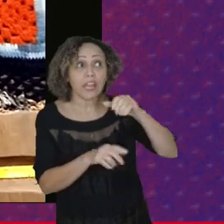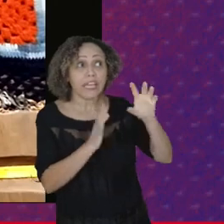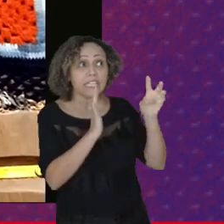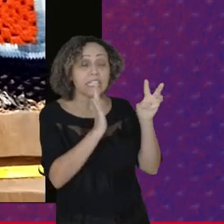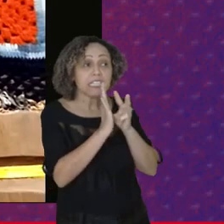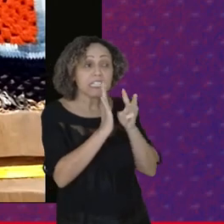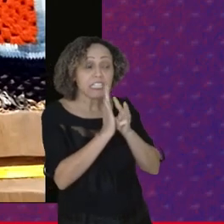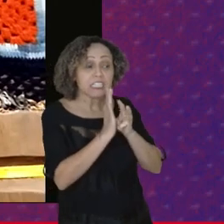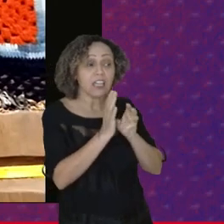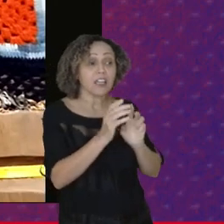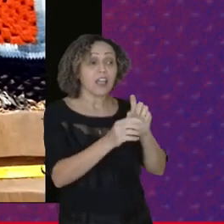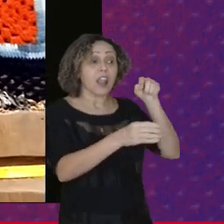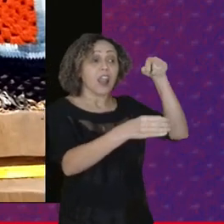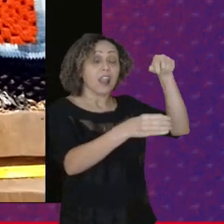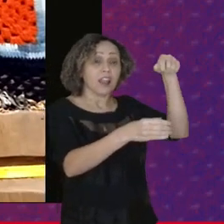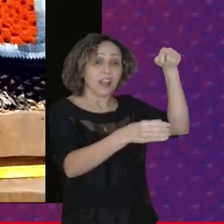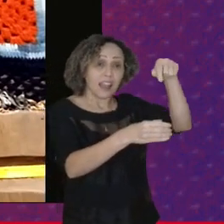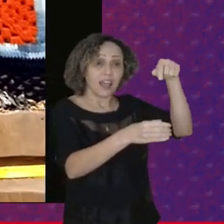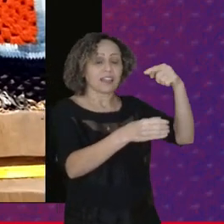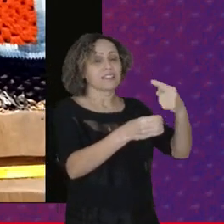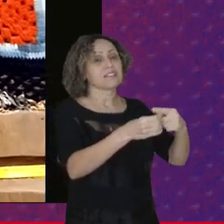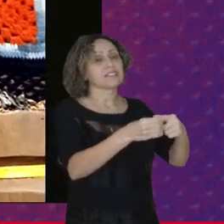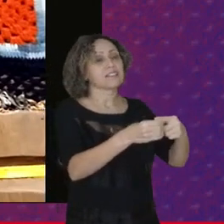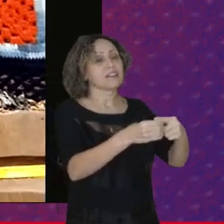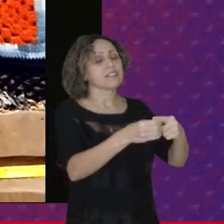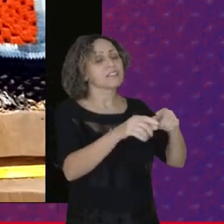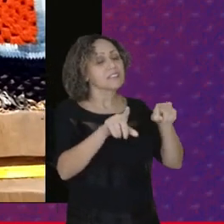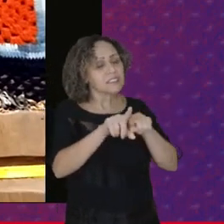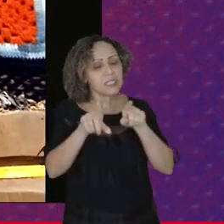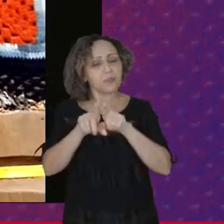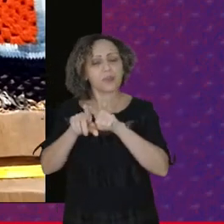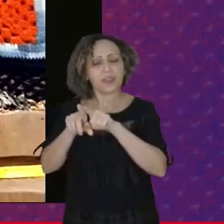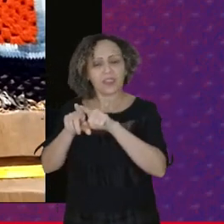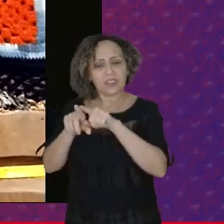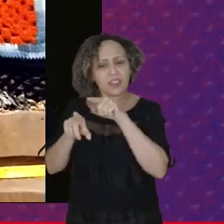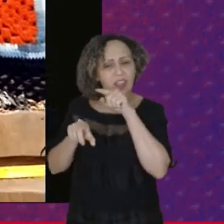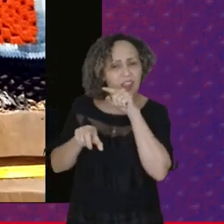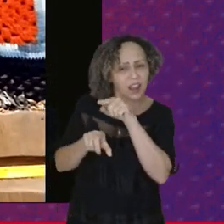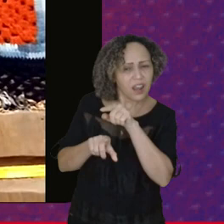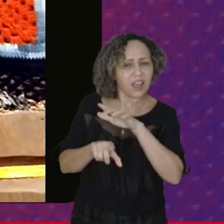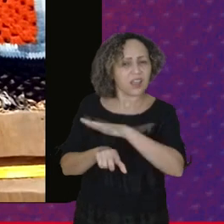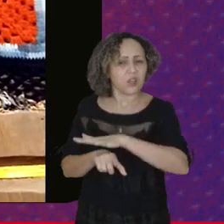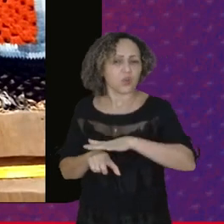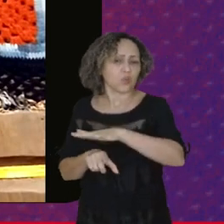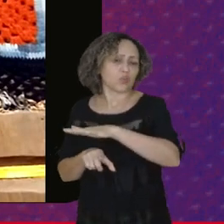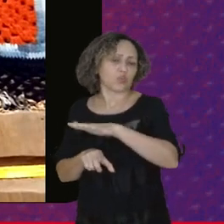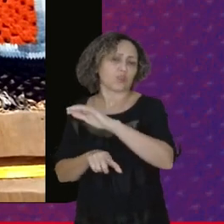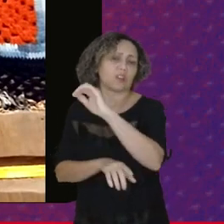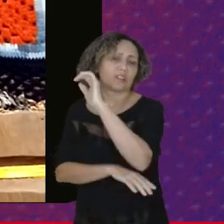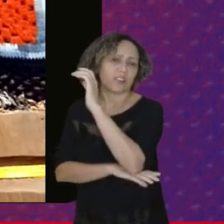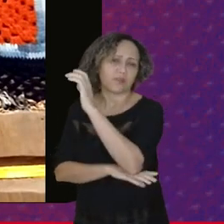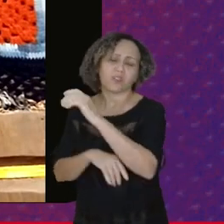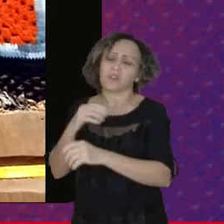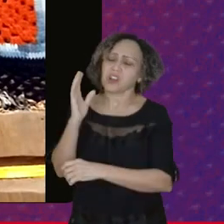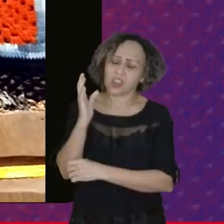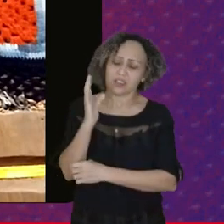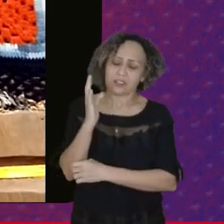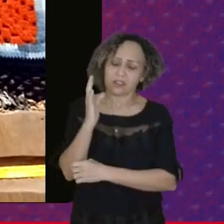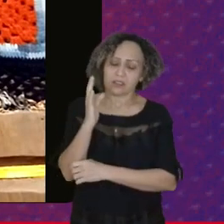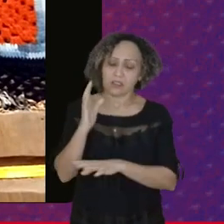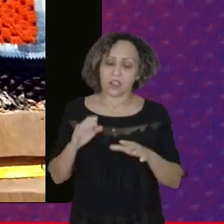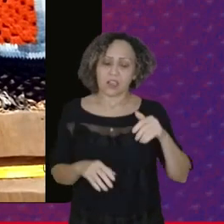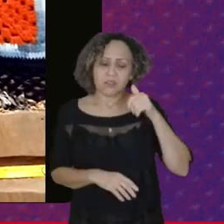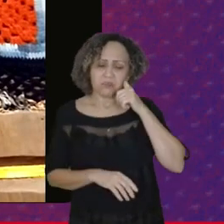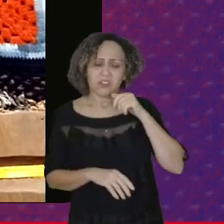em isolamento e indígenas na cidade, sim, vivendo nesses espacinhos, nesses barracos, ou